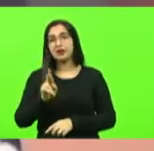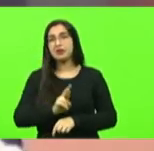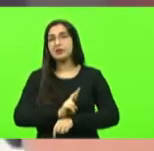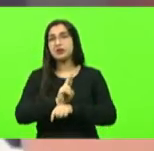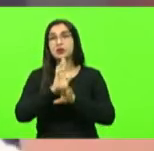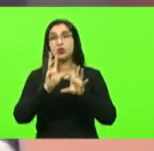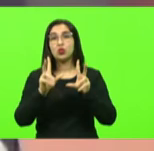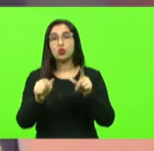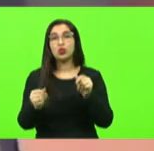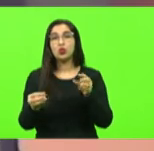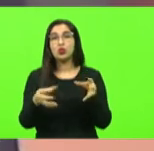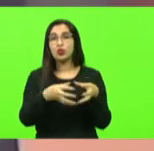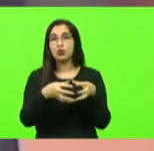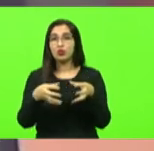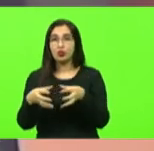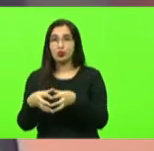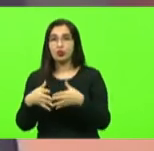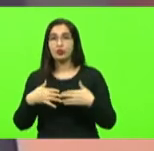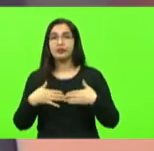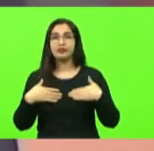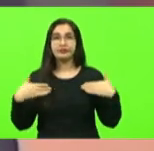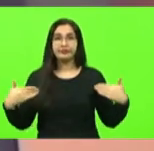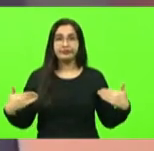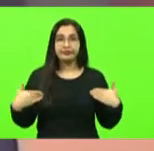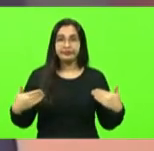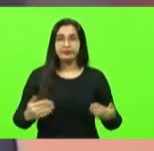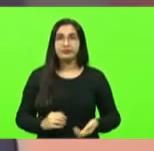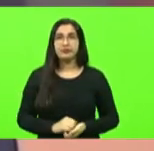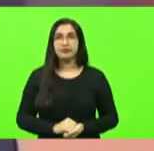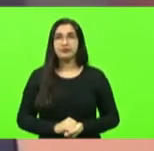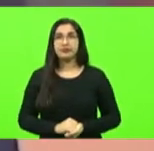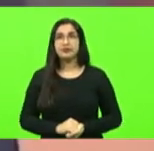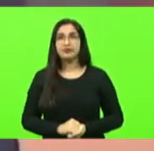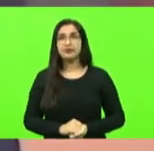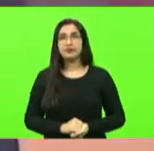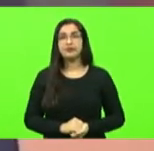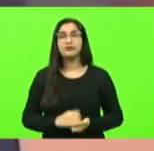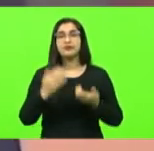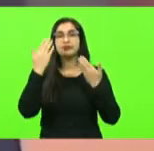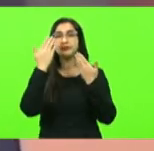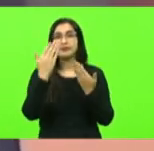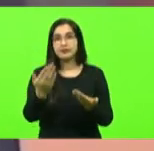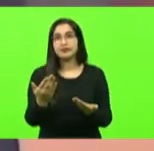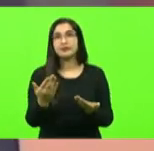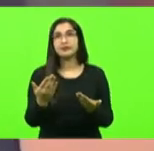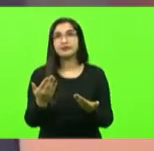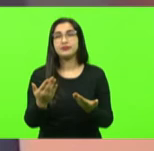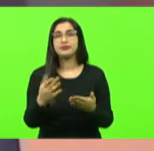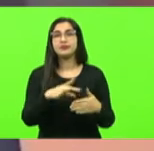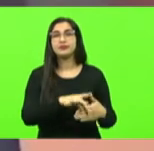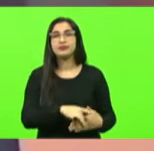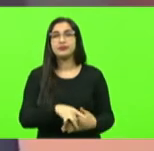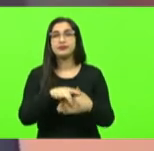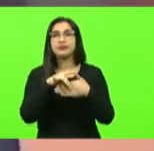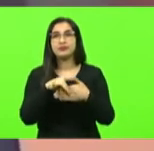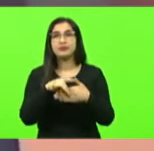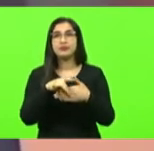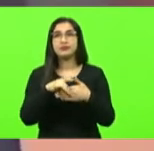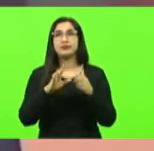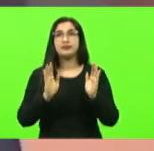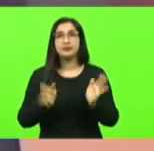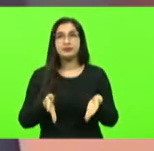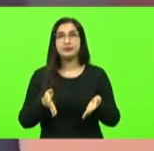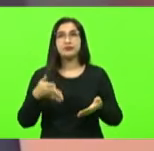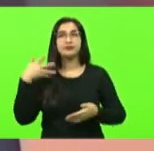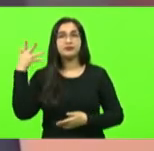todas as homenageadas e homenageados. Agradecer também às nossas lideranças que falaram